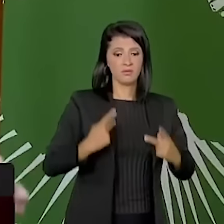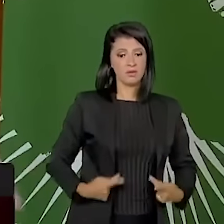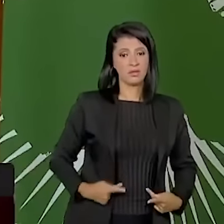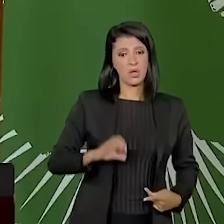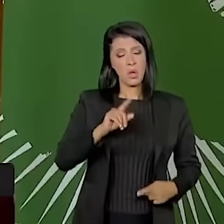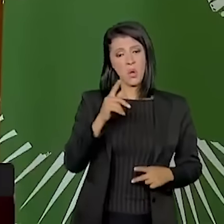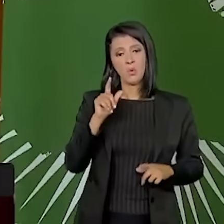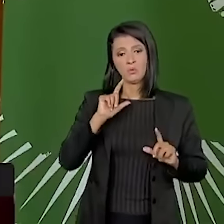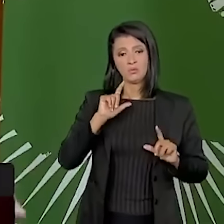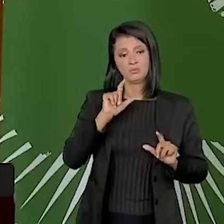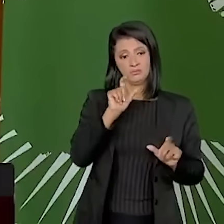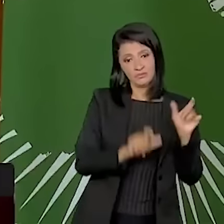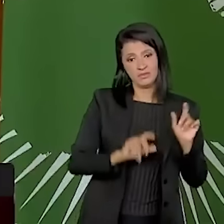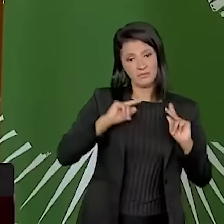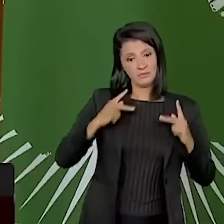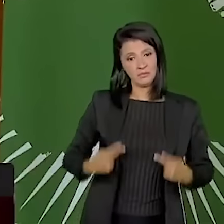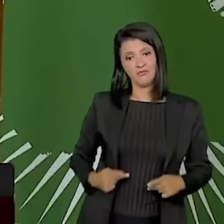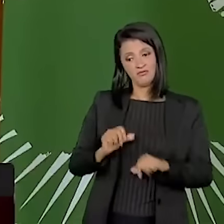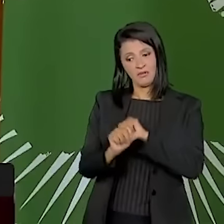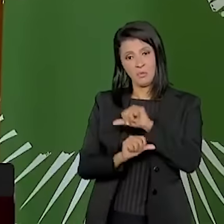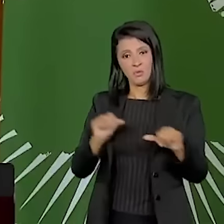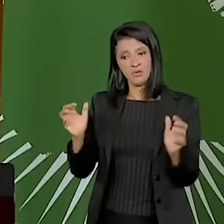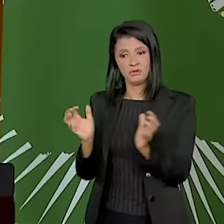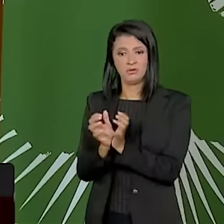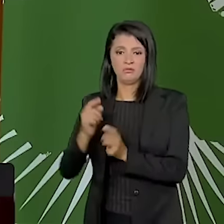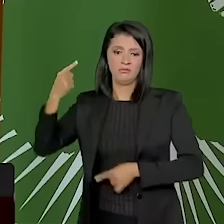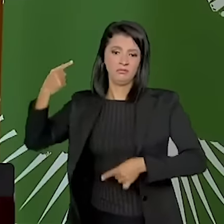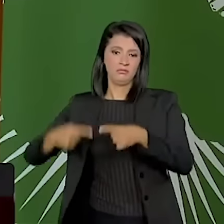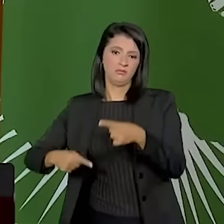vai terminar mudando a classe política.